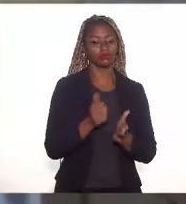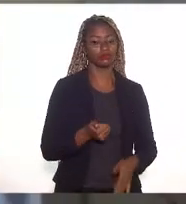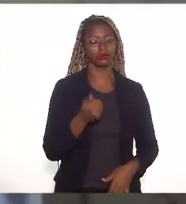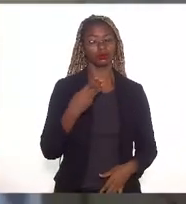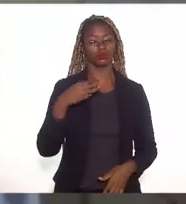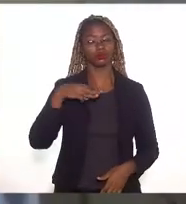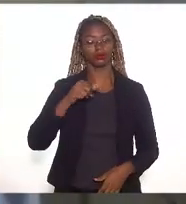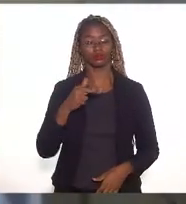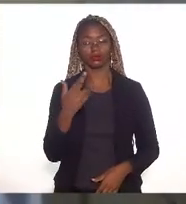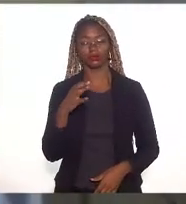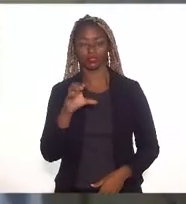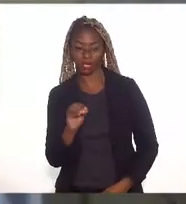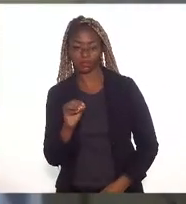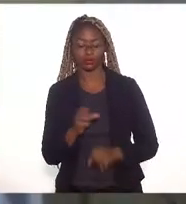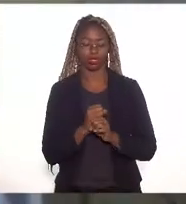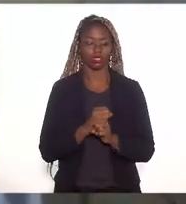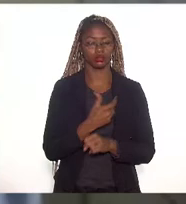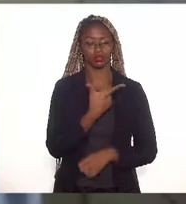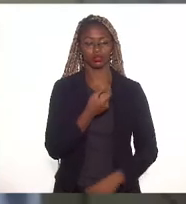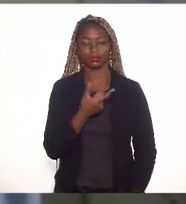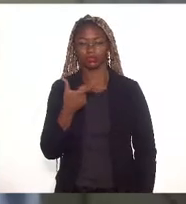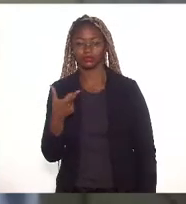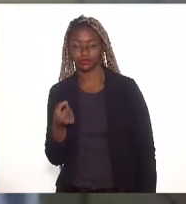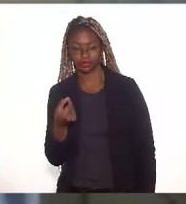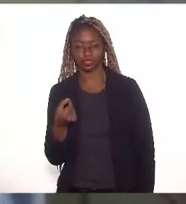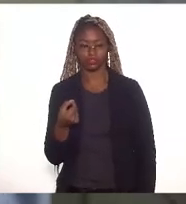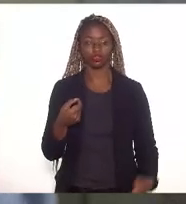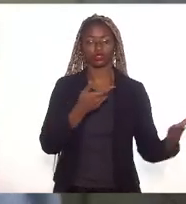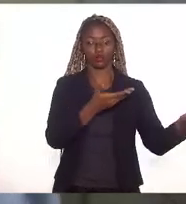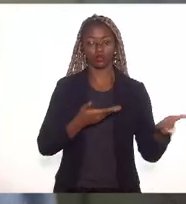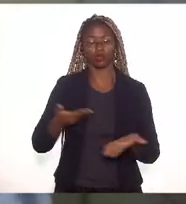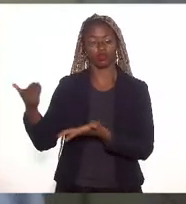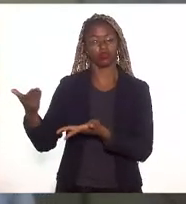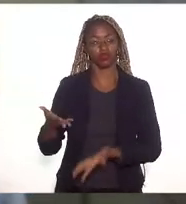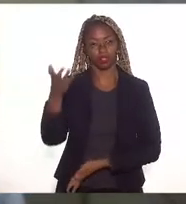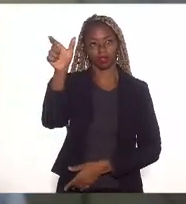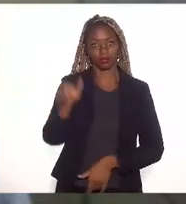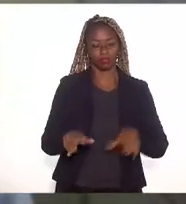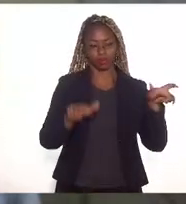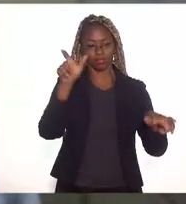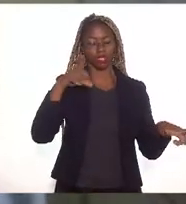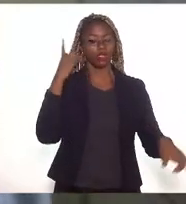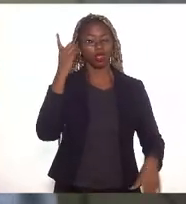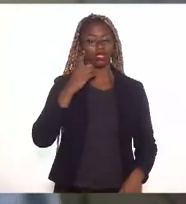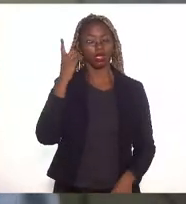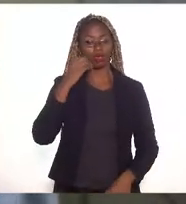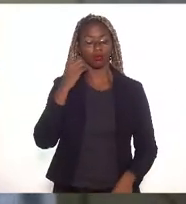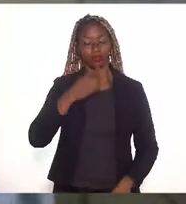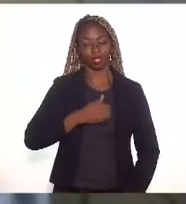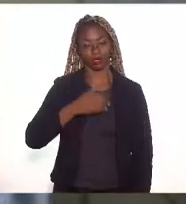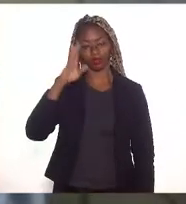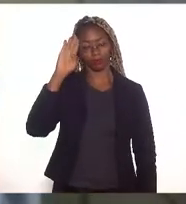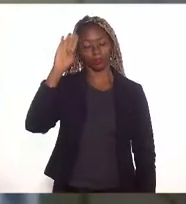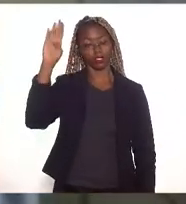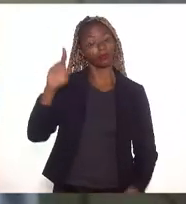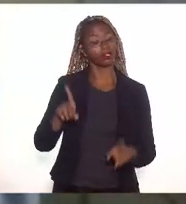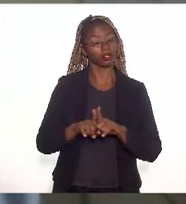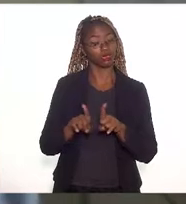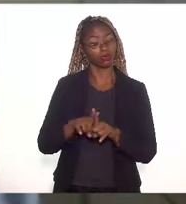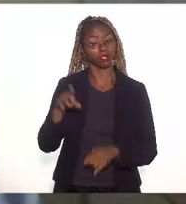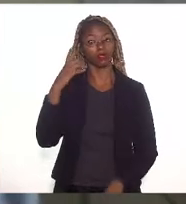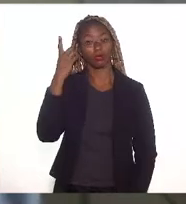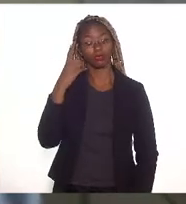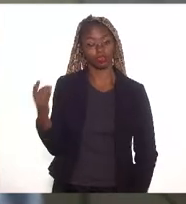de março de 2020, convocando os senhores deputados titulares e suplentes